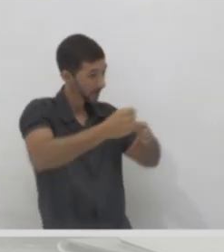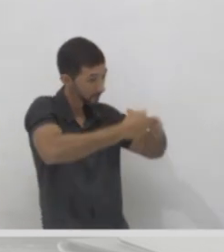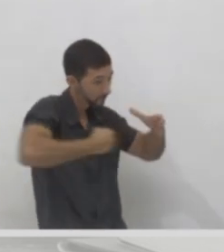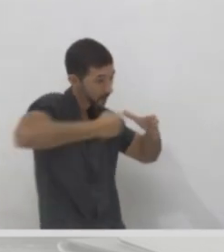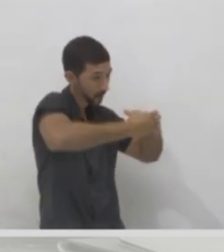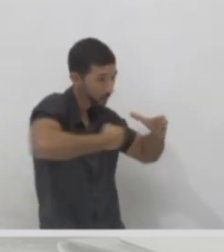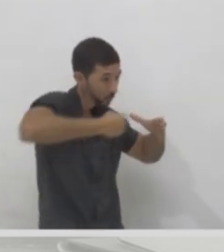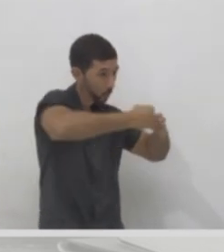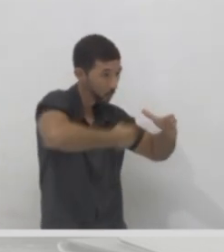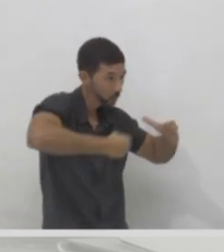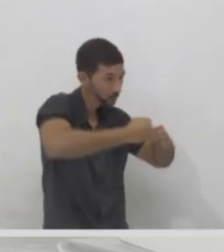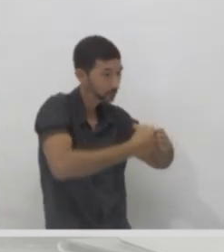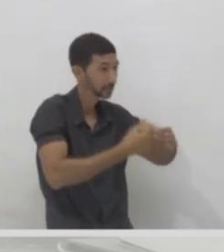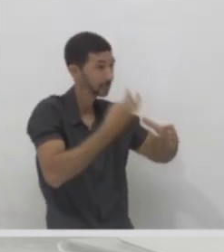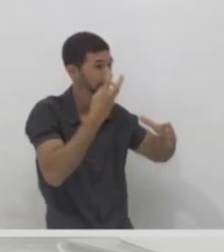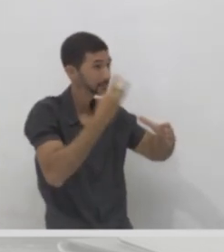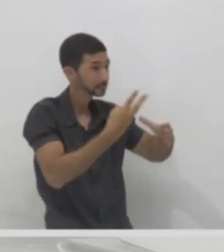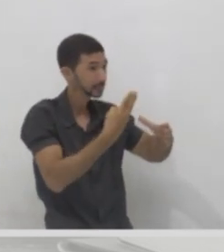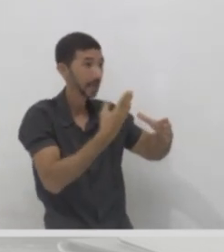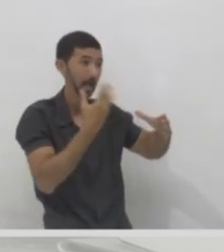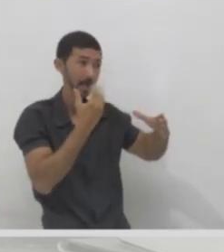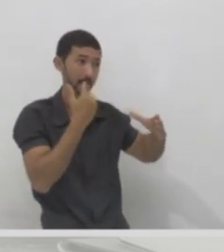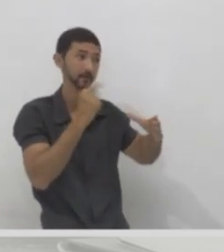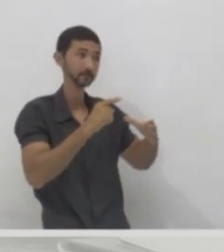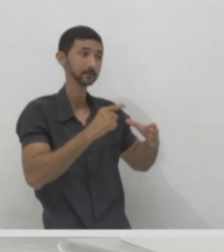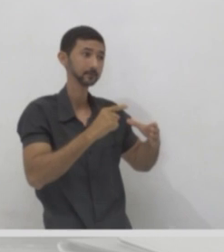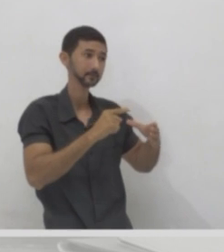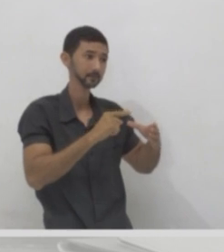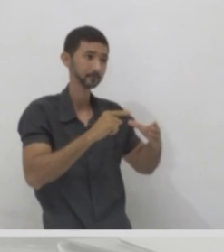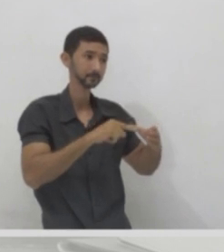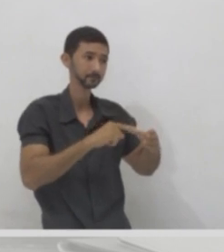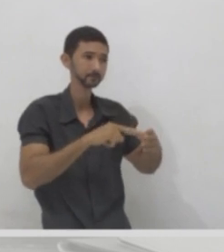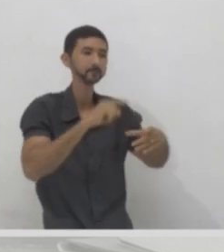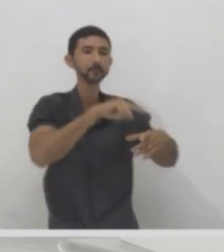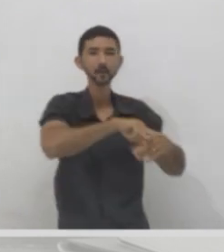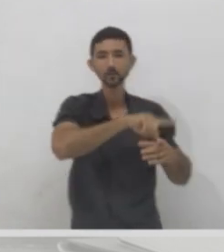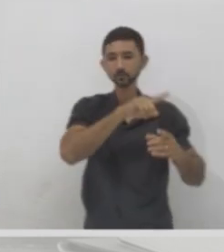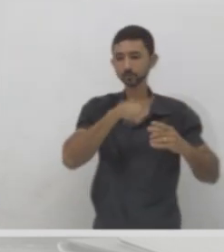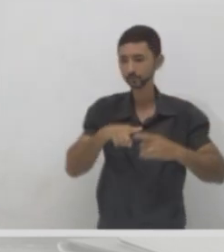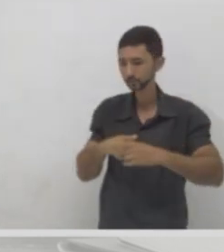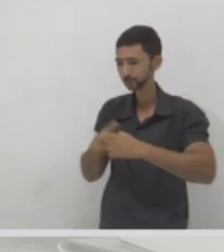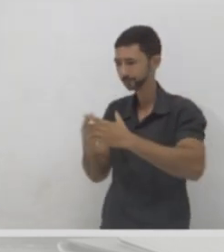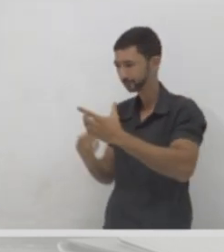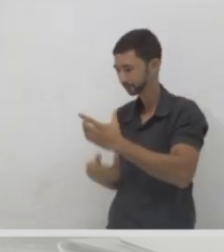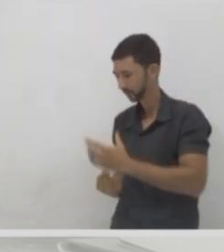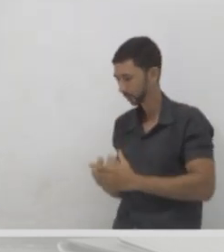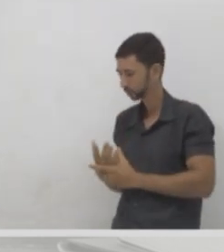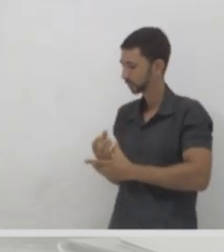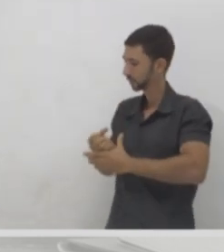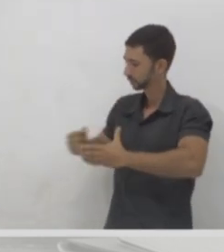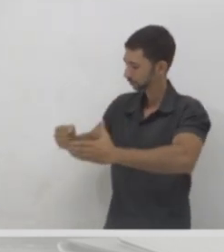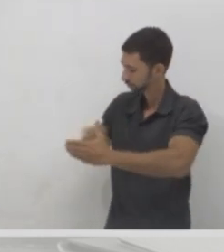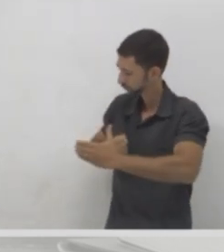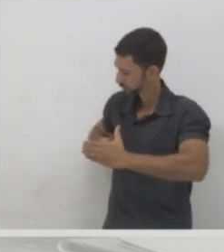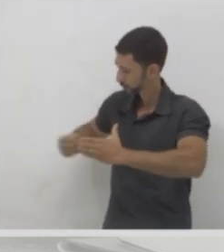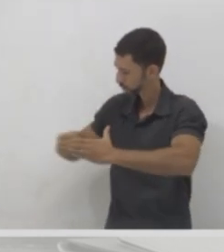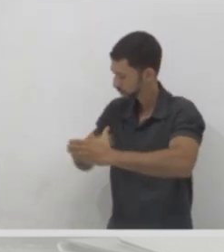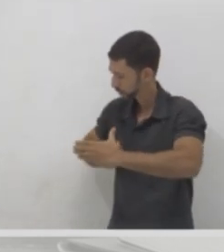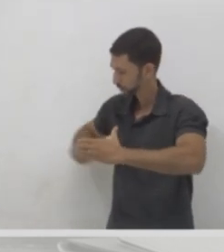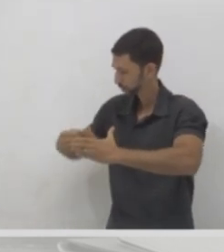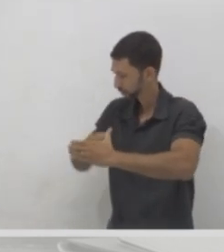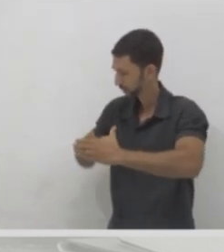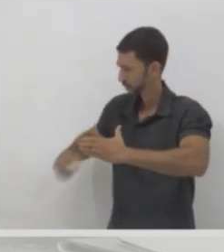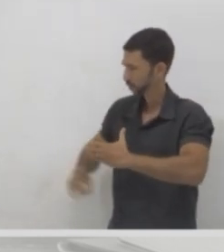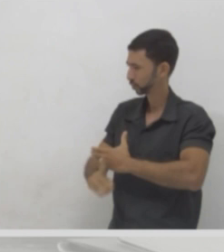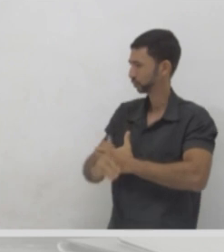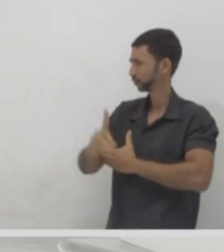pratos diferentes para ela. E assim, o gênio passou o dia cozinhando e a Magali